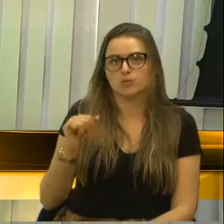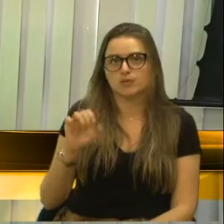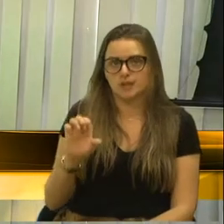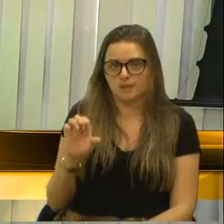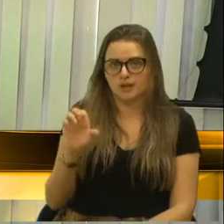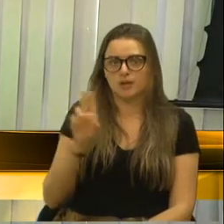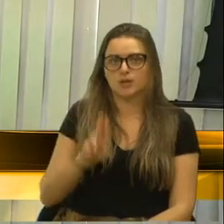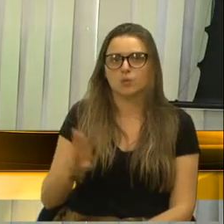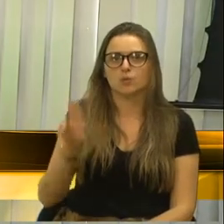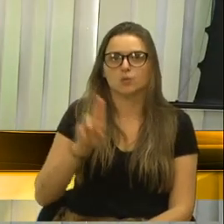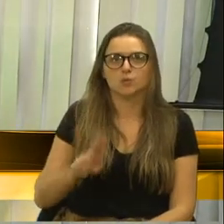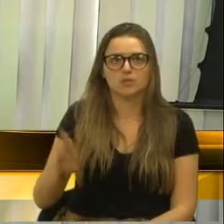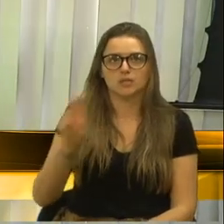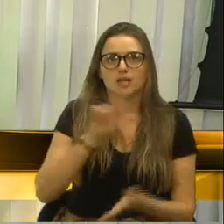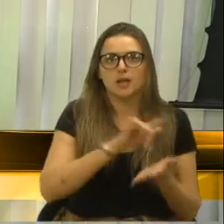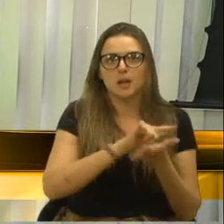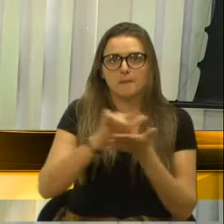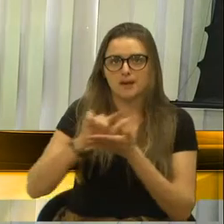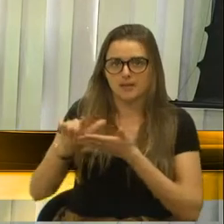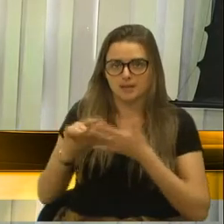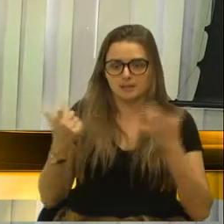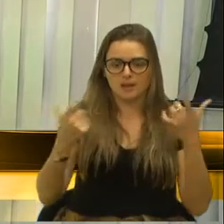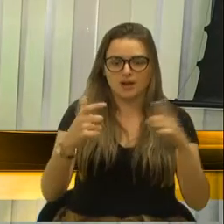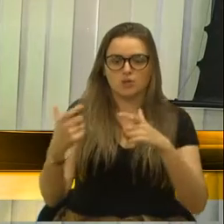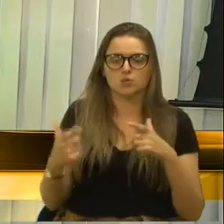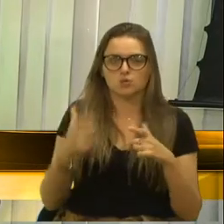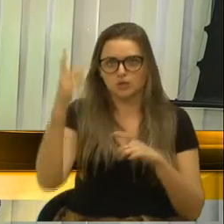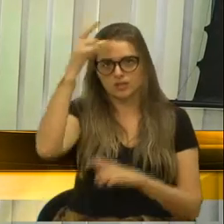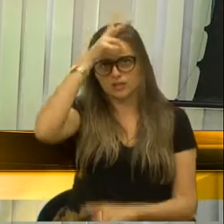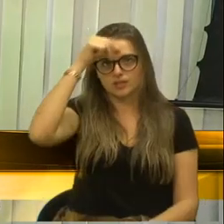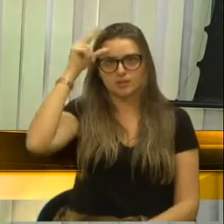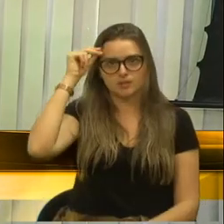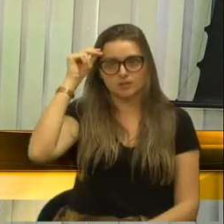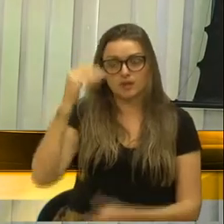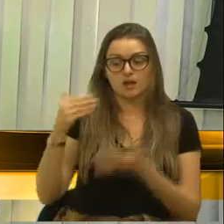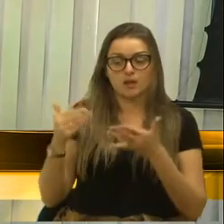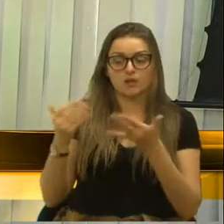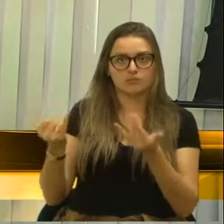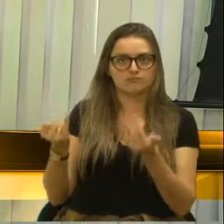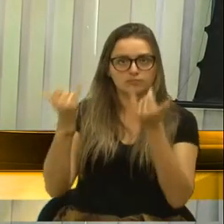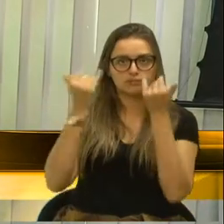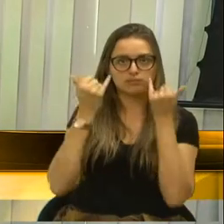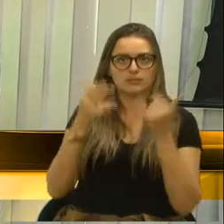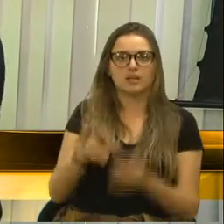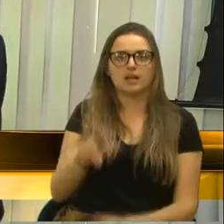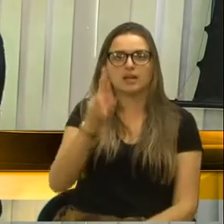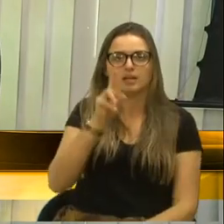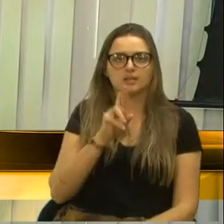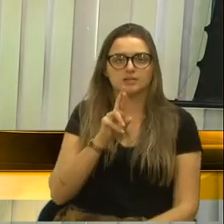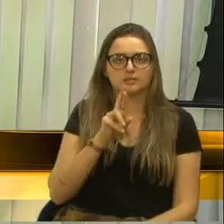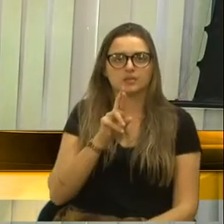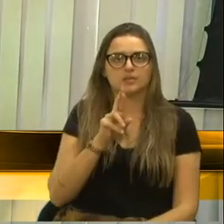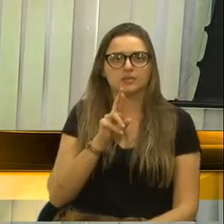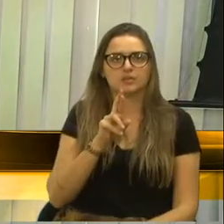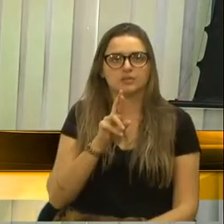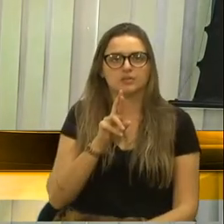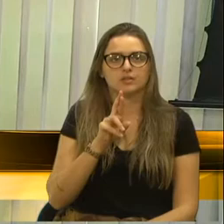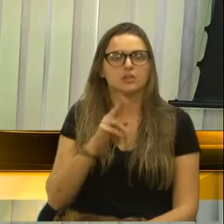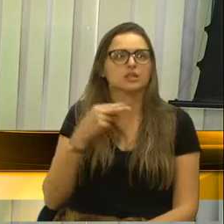pulverizar os locais públicos. E agora há pouco recebi, então, a resposta do